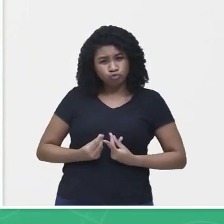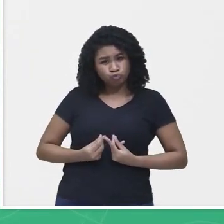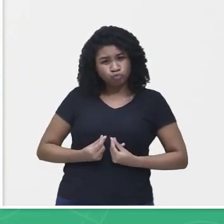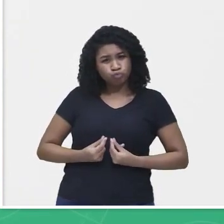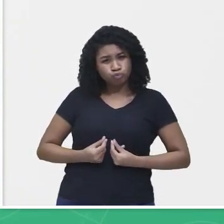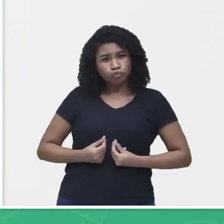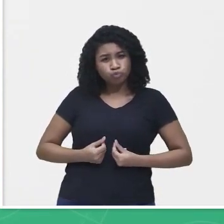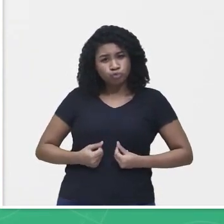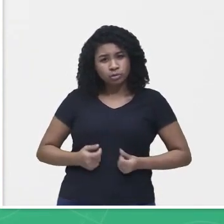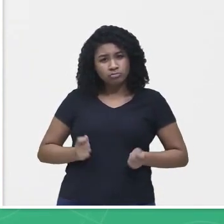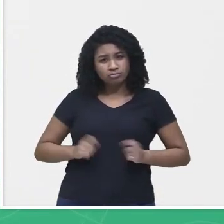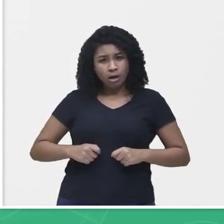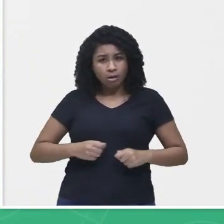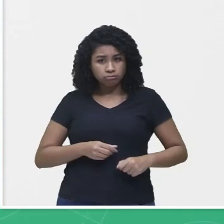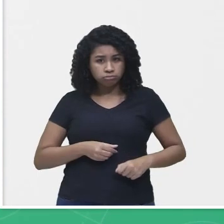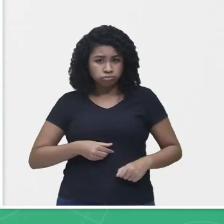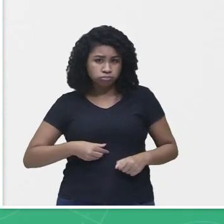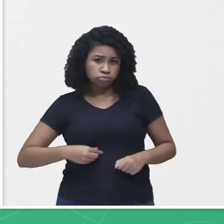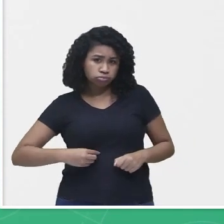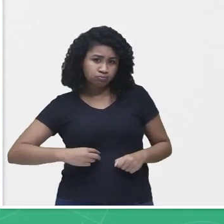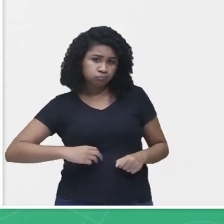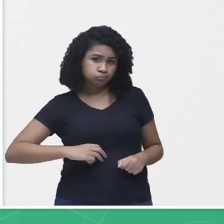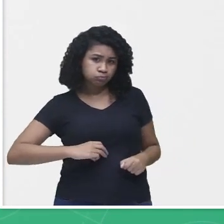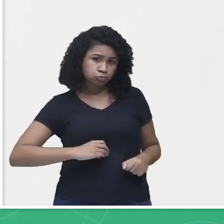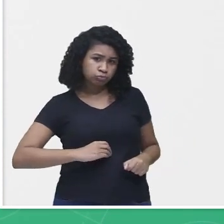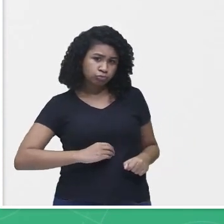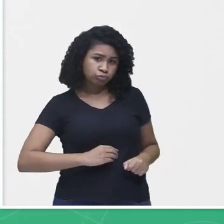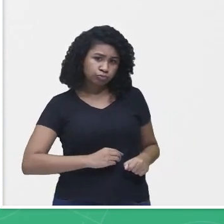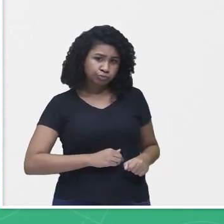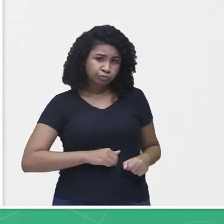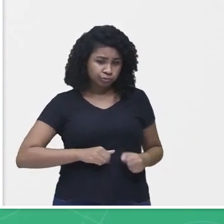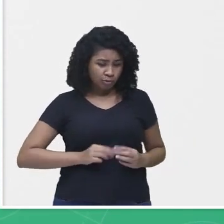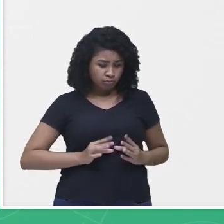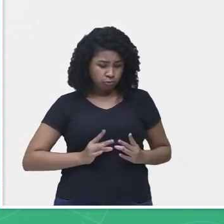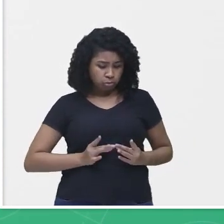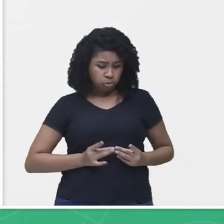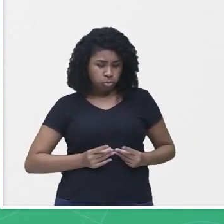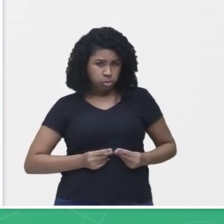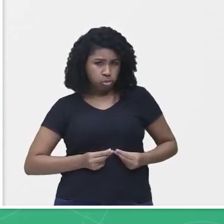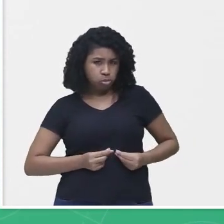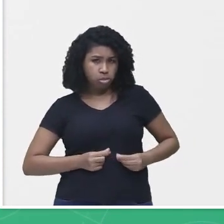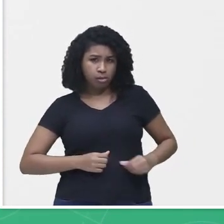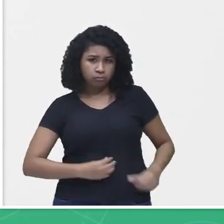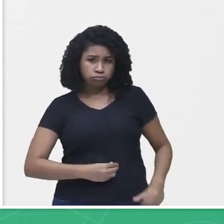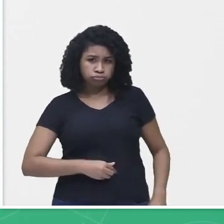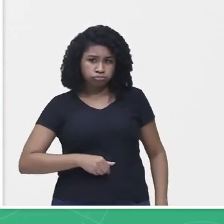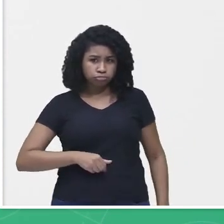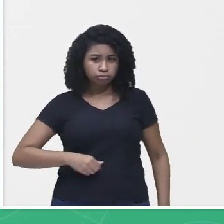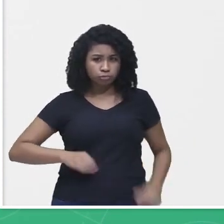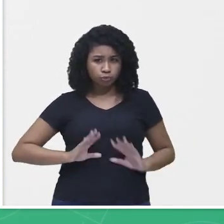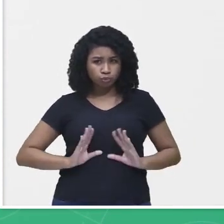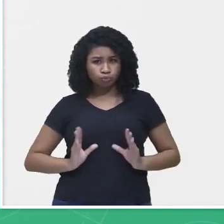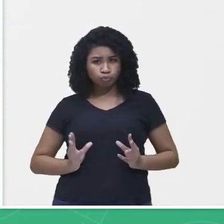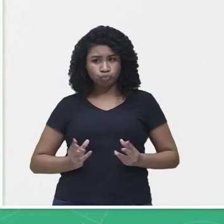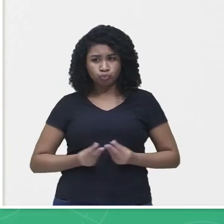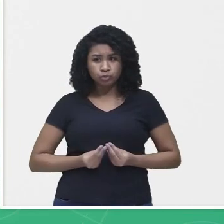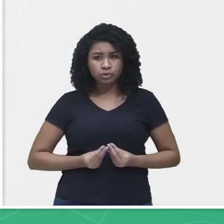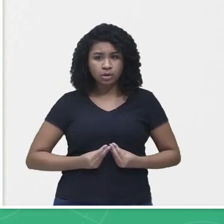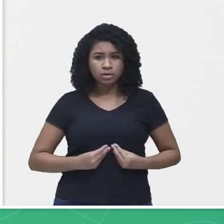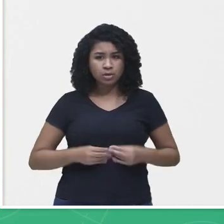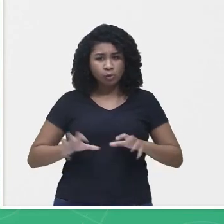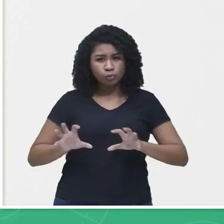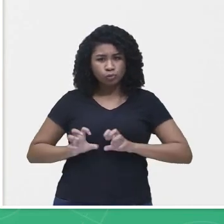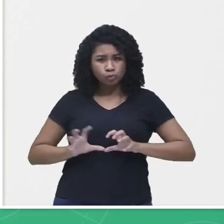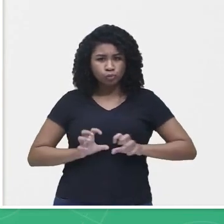possa se tornar substâncias mais assimiláveis para o nosso organismo, tá? Então, quando eu falo em ação